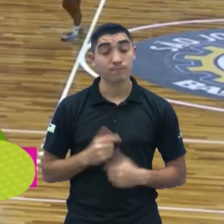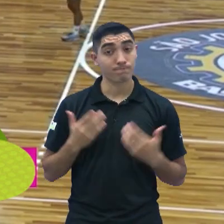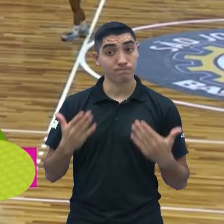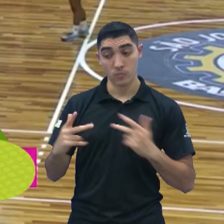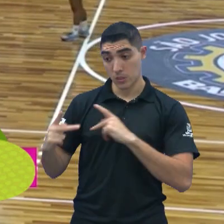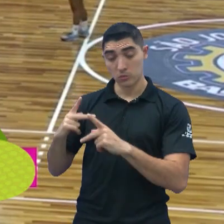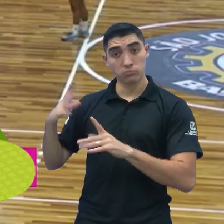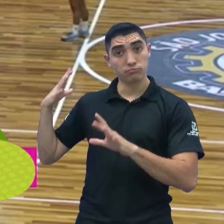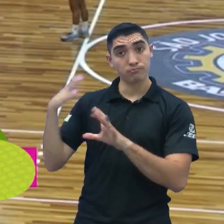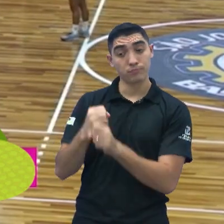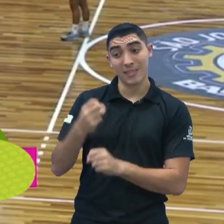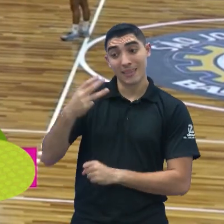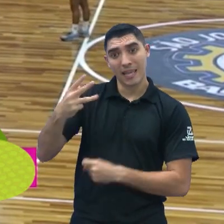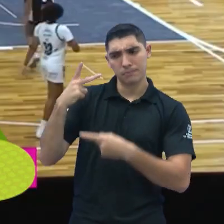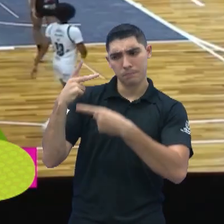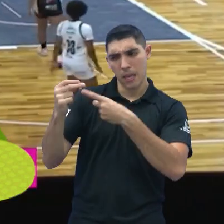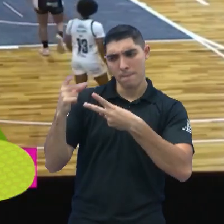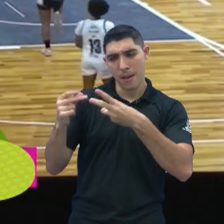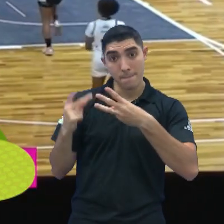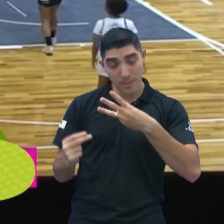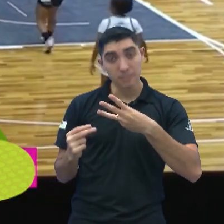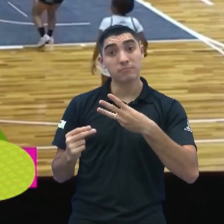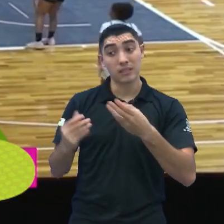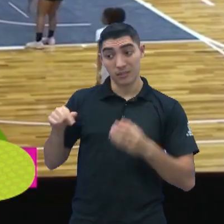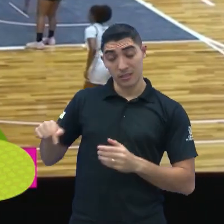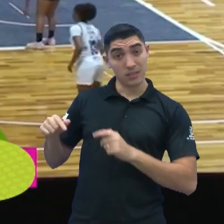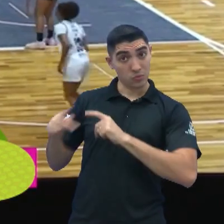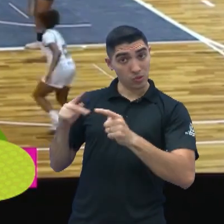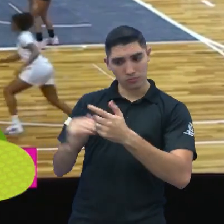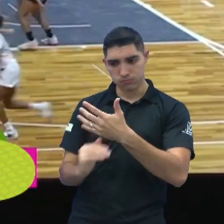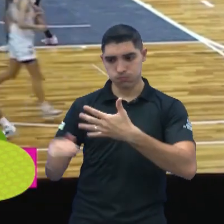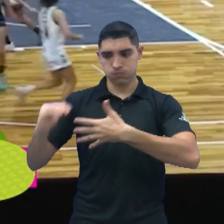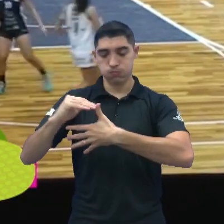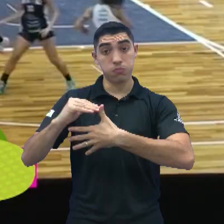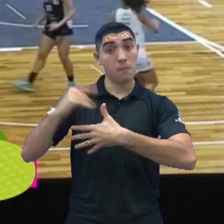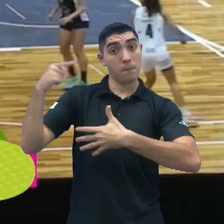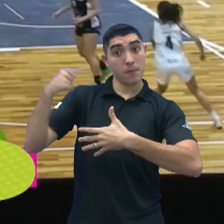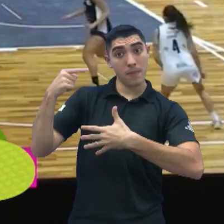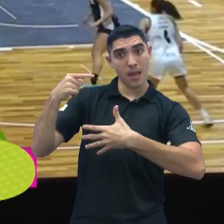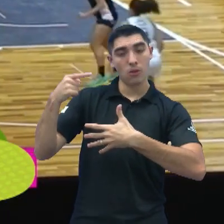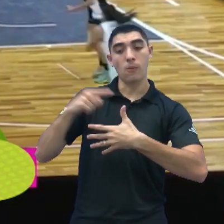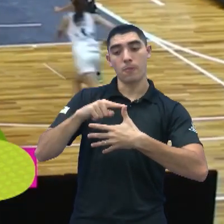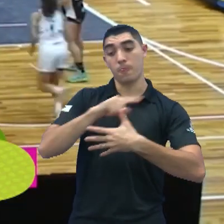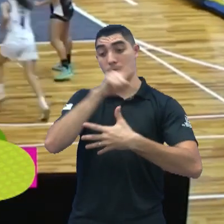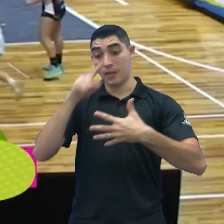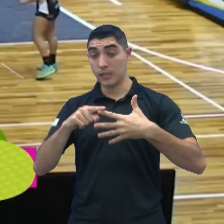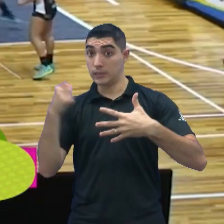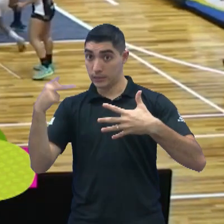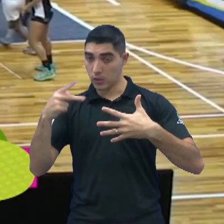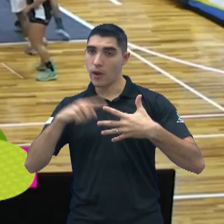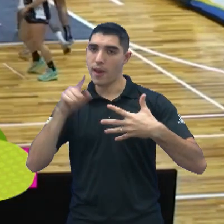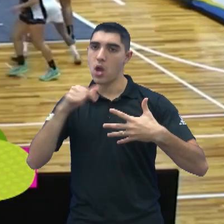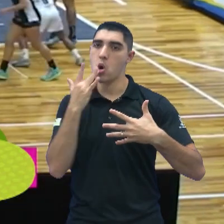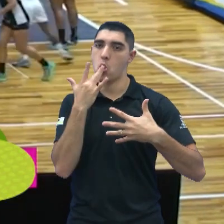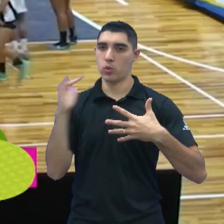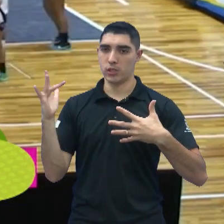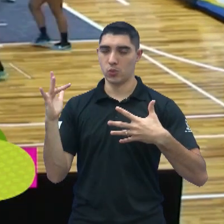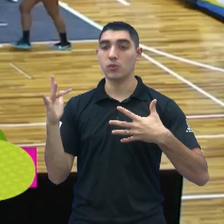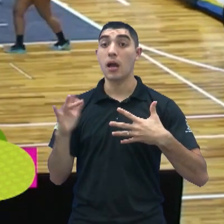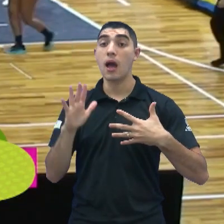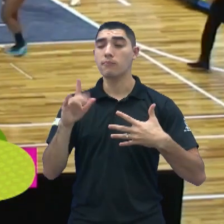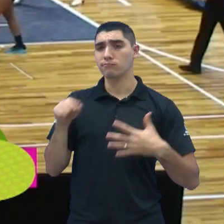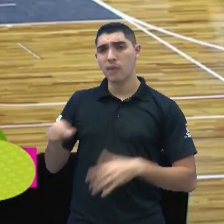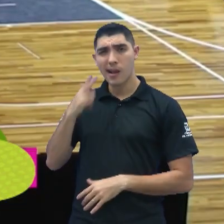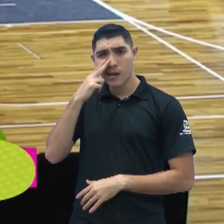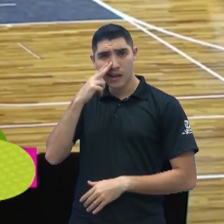terceira vitória em 4 jogos e assume a liderança do estadual com um jogo a mais que o vice-líder Ourinhos. Já o Catanduva segue sem